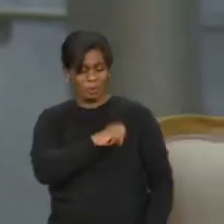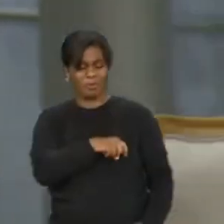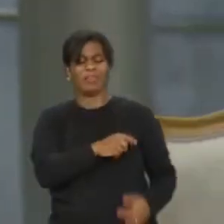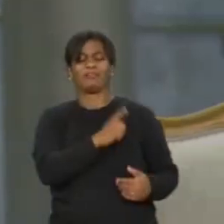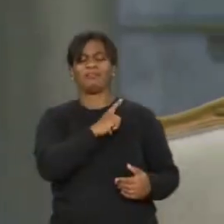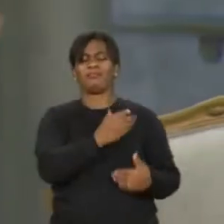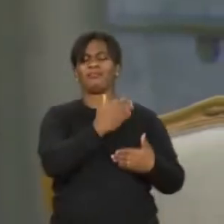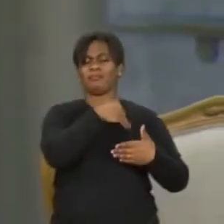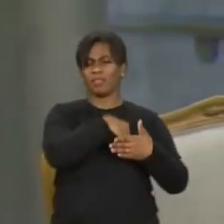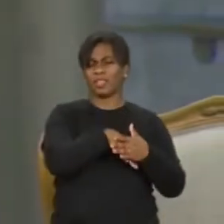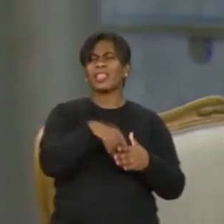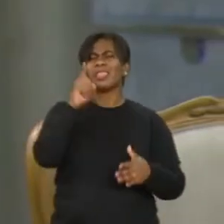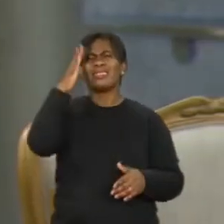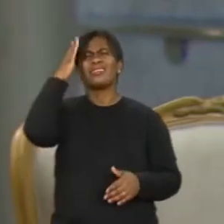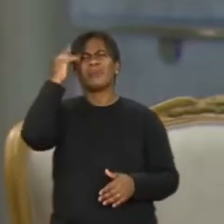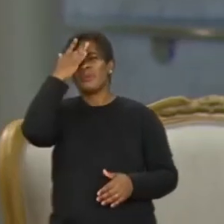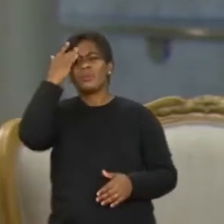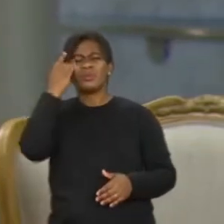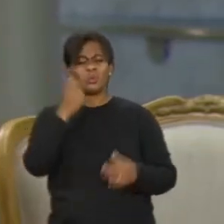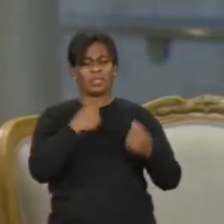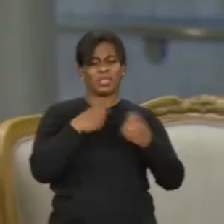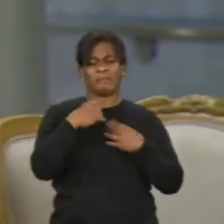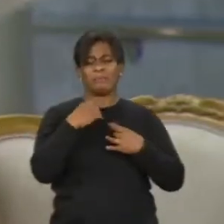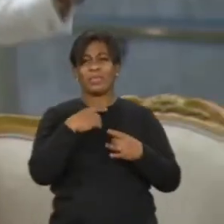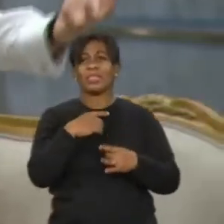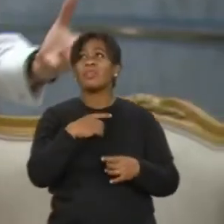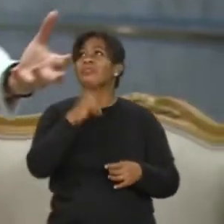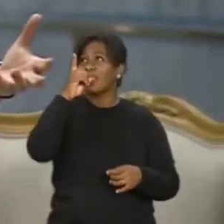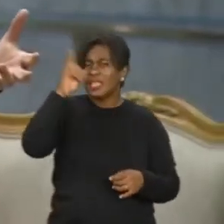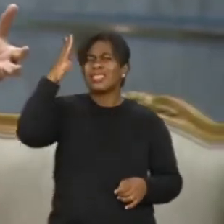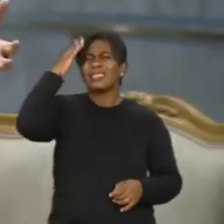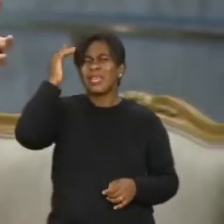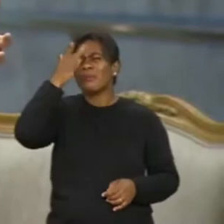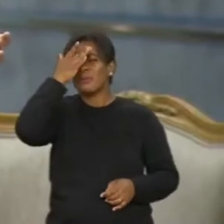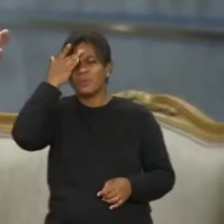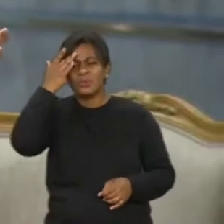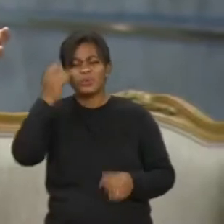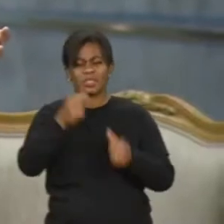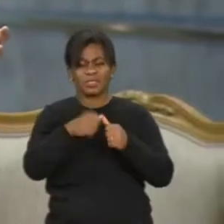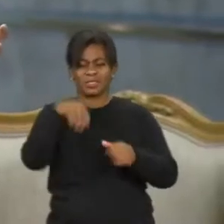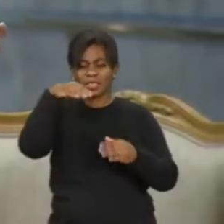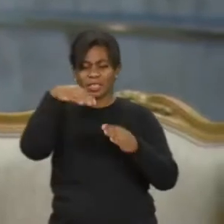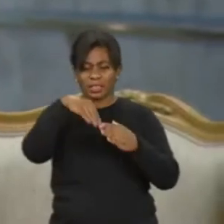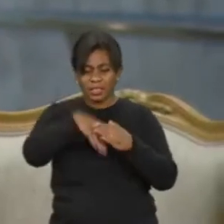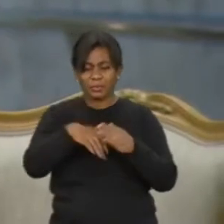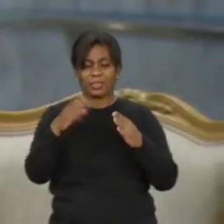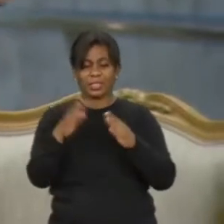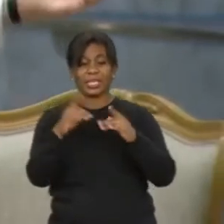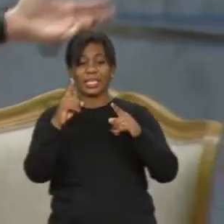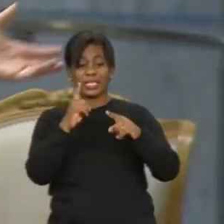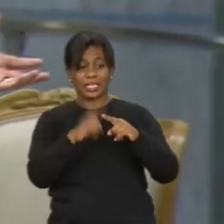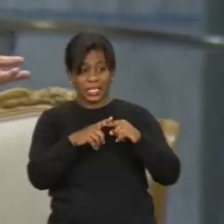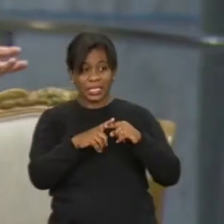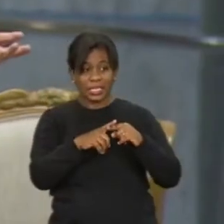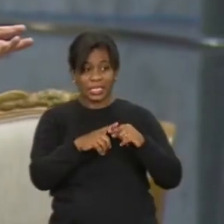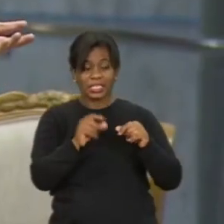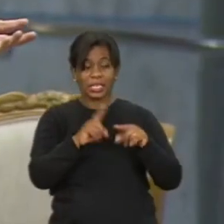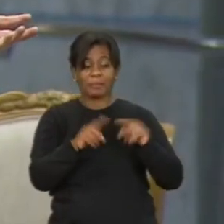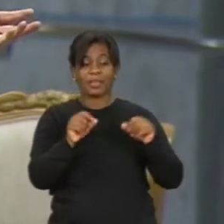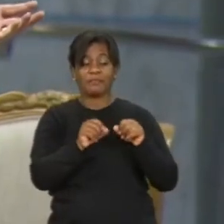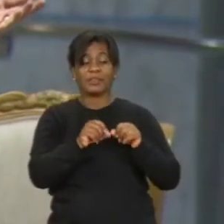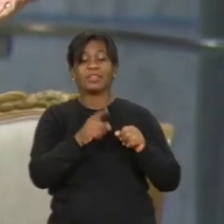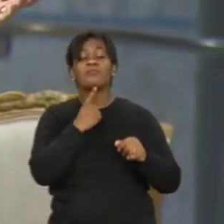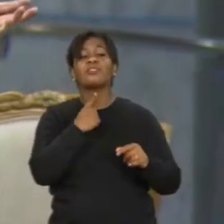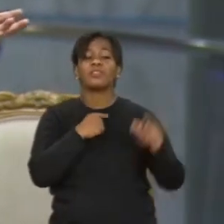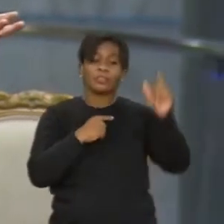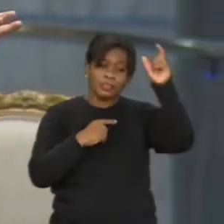sabe quem está cheio de medo. Ele sabe quem está dentro da igreja alegrando o diabo. Se Jesus um demônio manifestou,